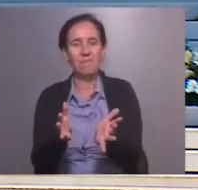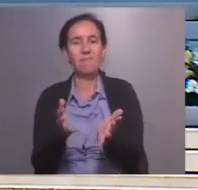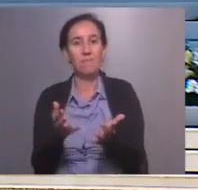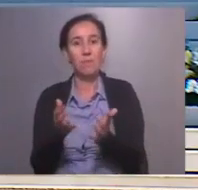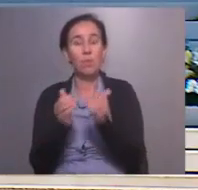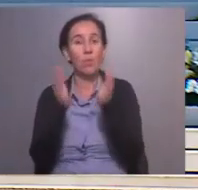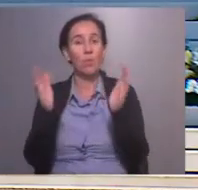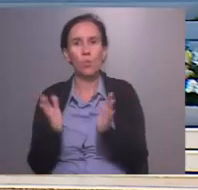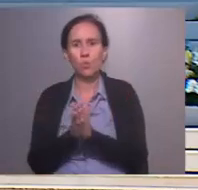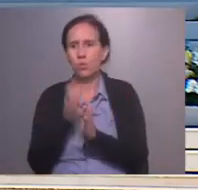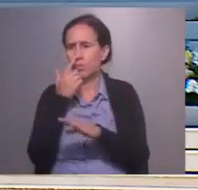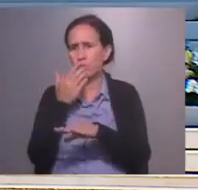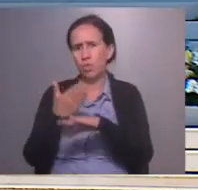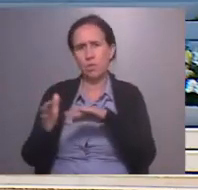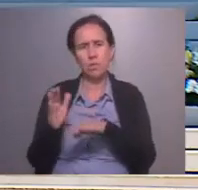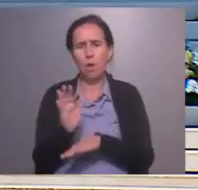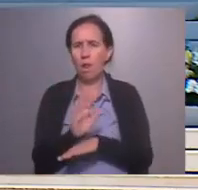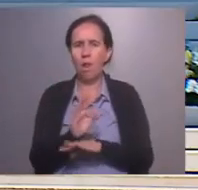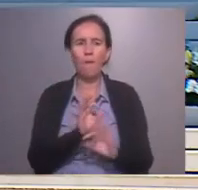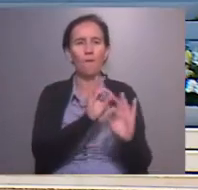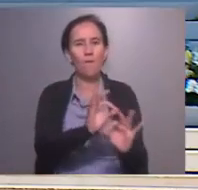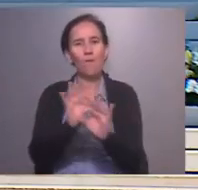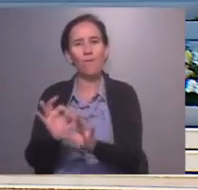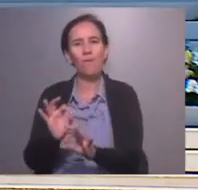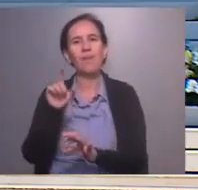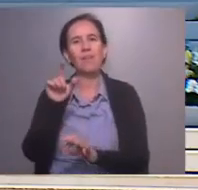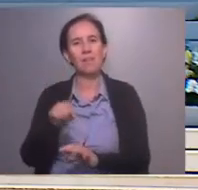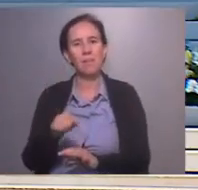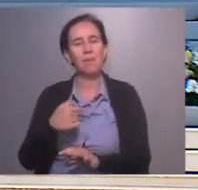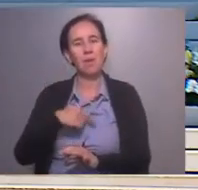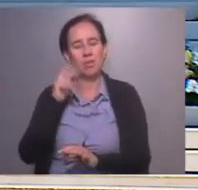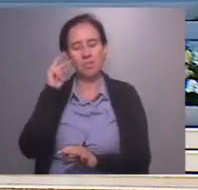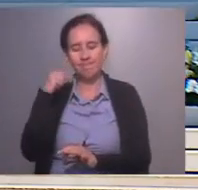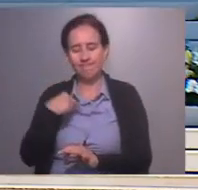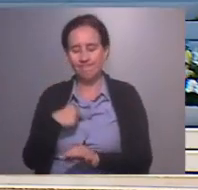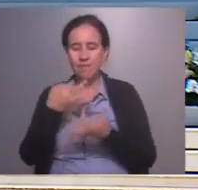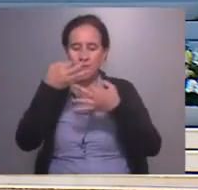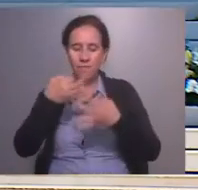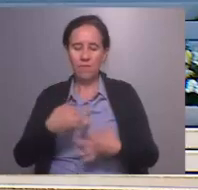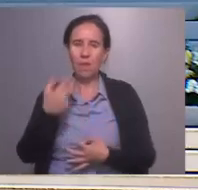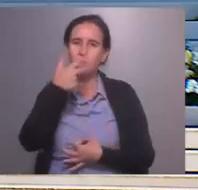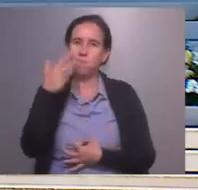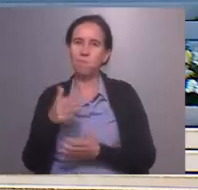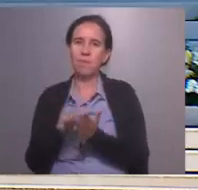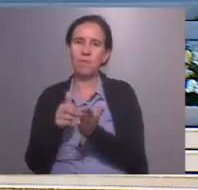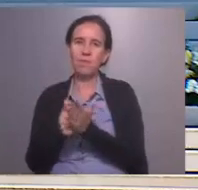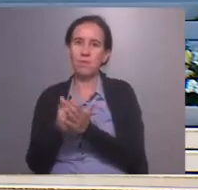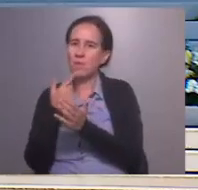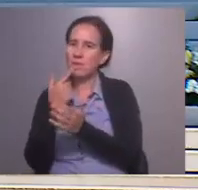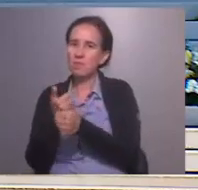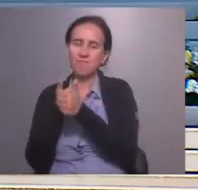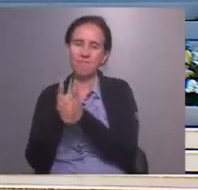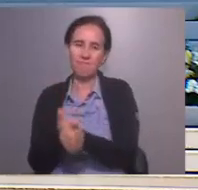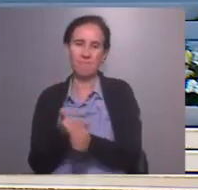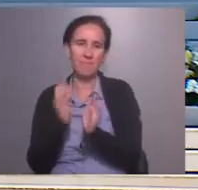acolhimento de todos, sem exceção de ninguém, e no discernimento para em tudo sermos fiéis ao Evangelho.